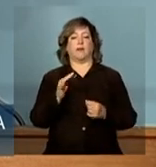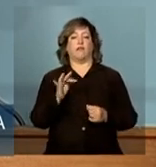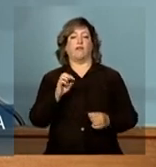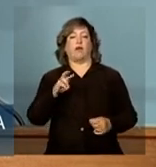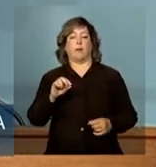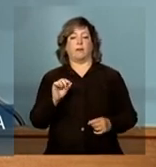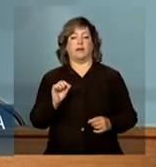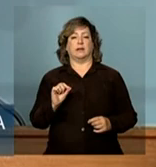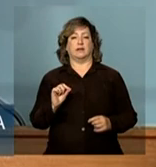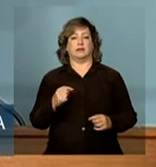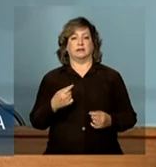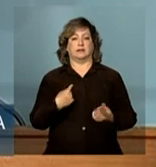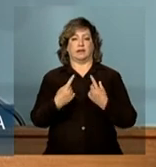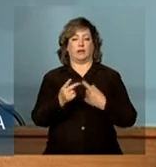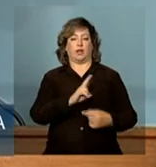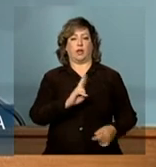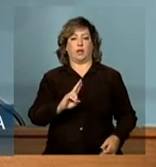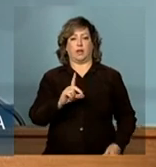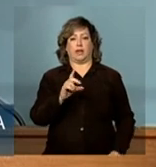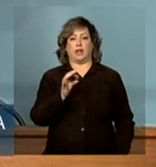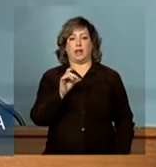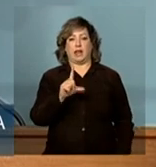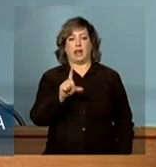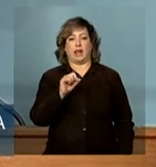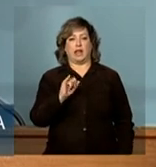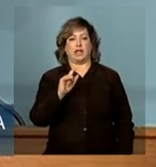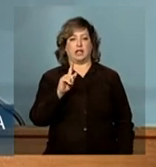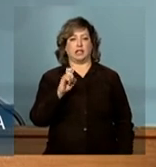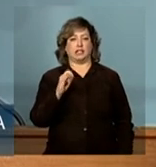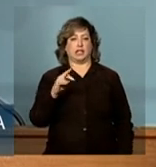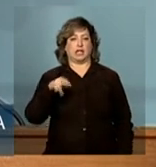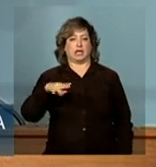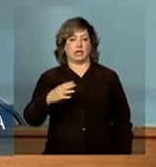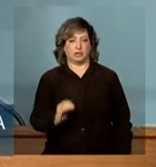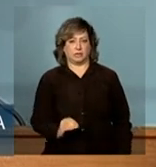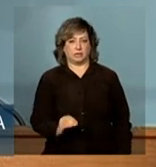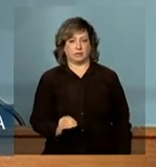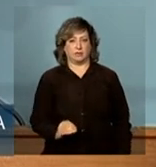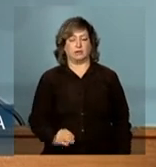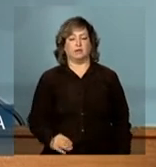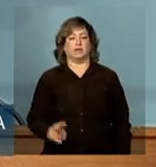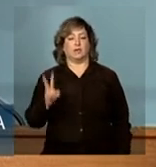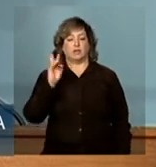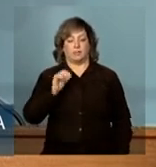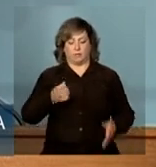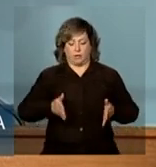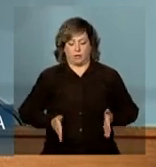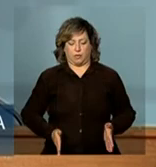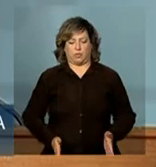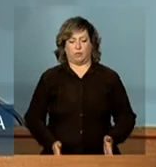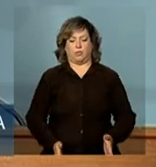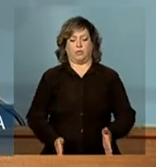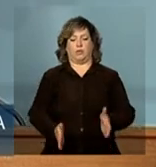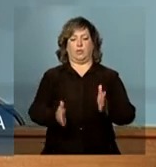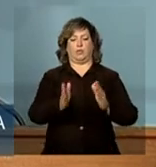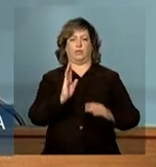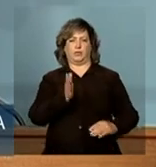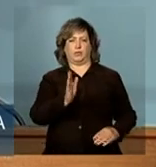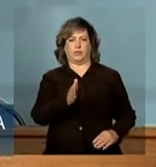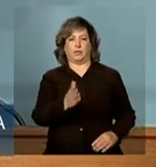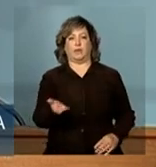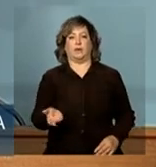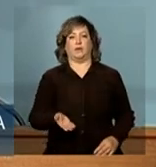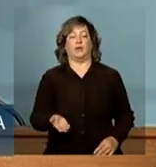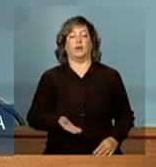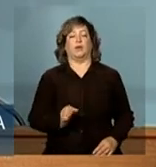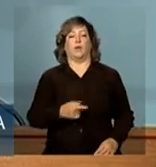chamava Ligeirinho e que se constituía na segregação de uma faixa única e exclusivamente para